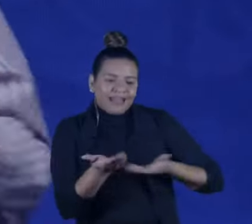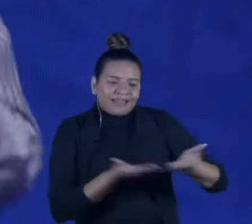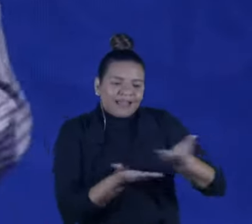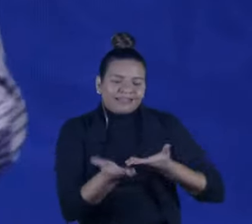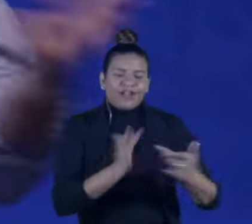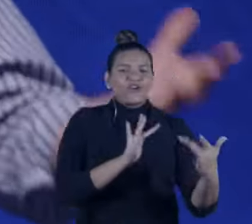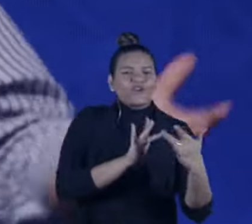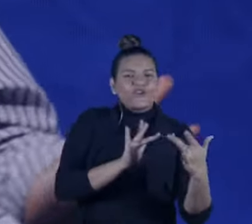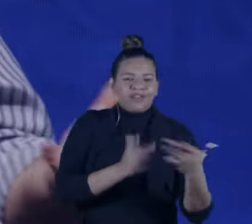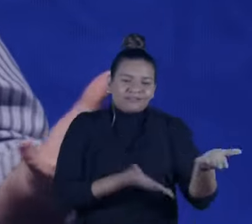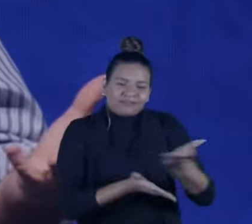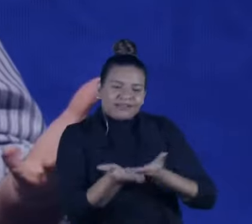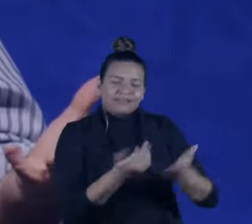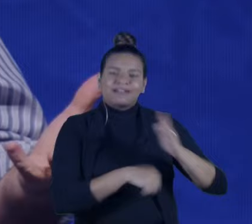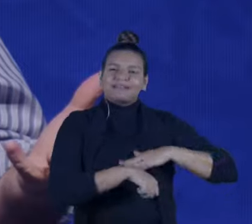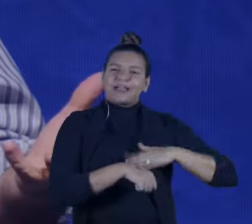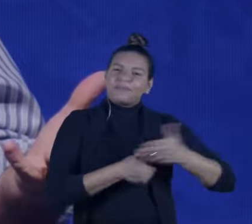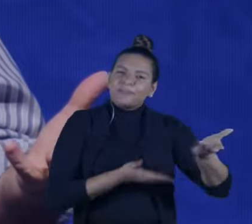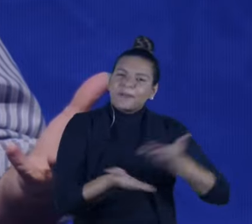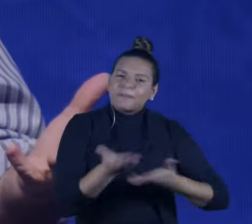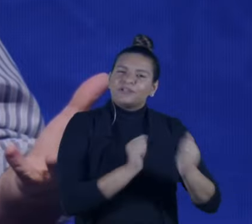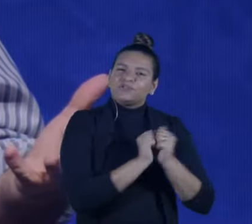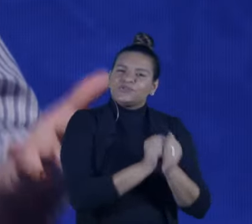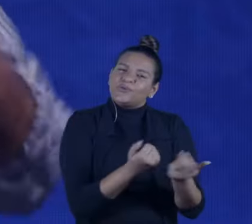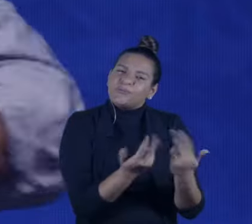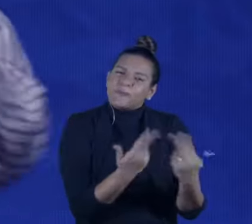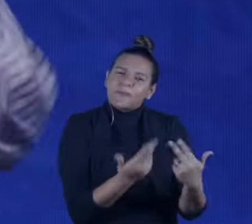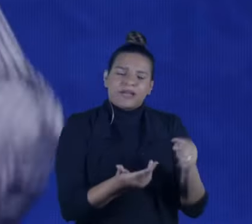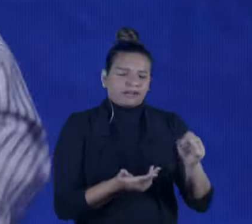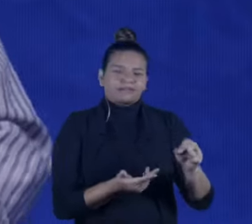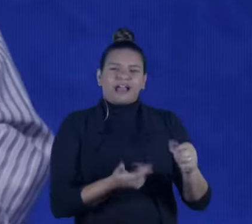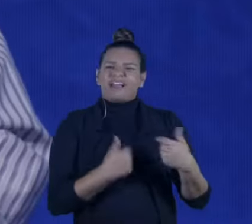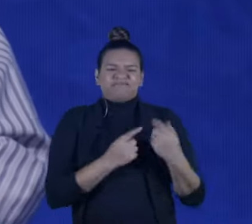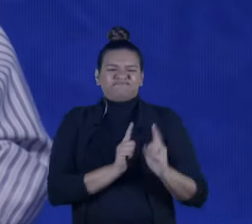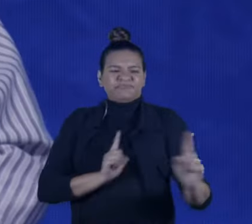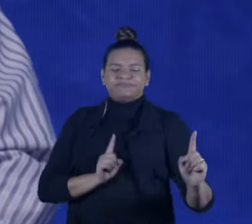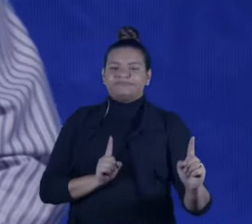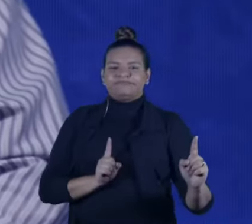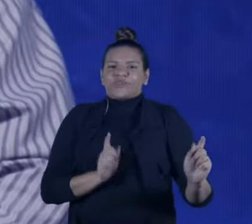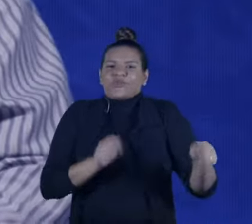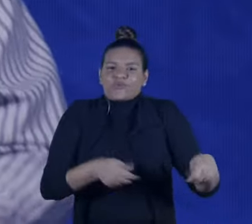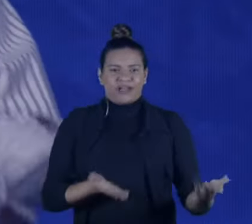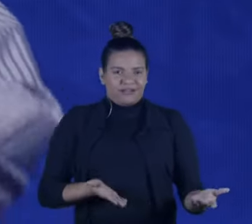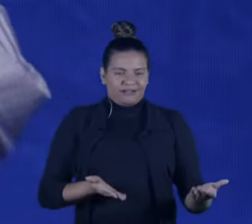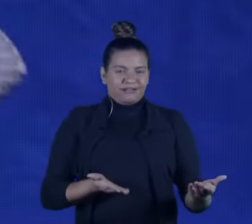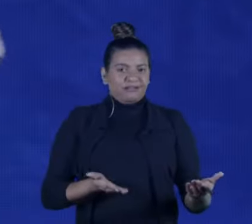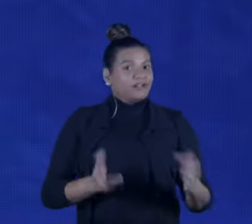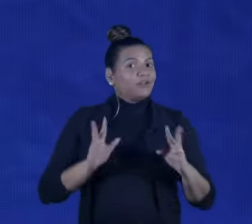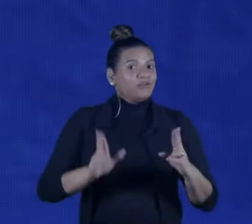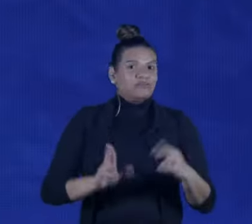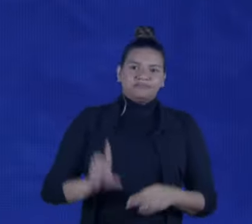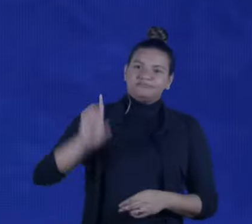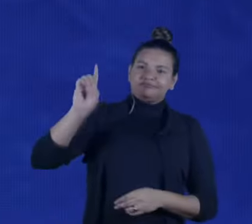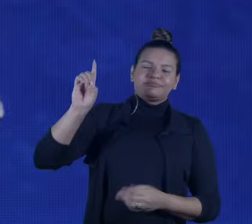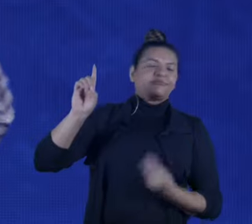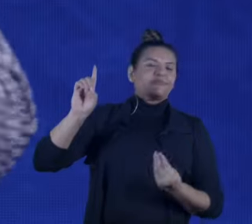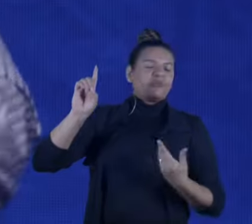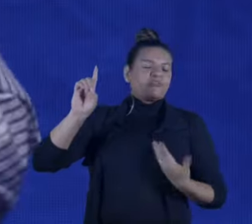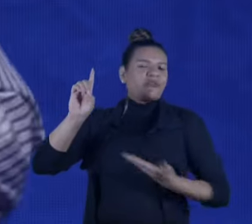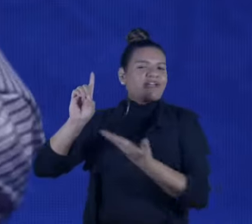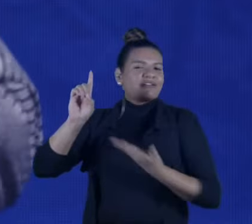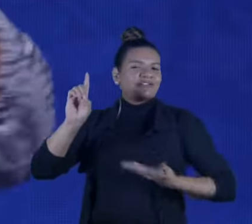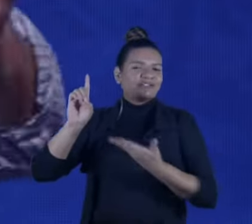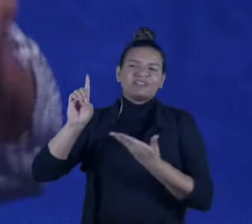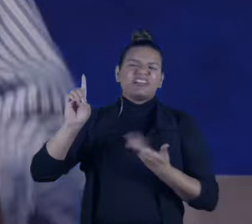tiver tempo com ele. Nós precisamos uns dos outros. Deus não nos criou